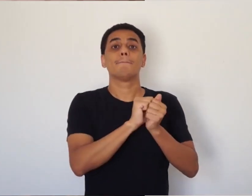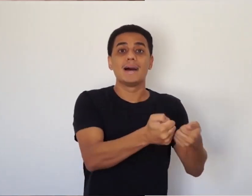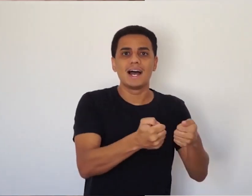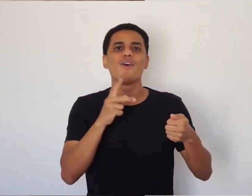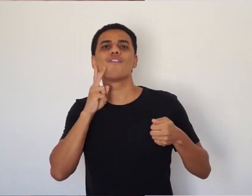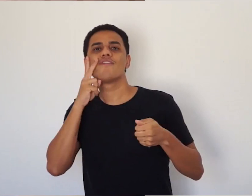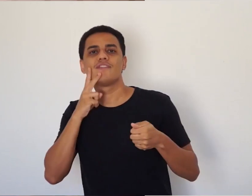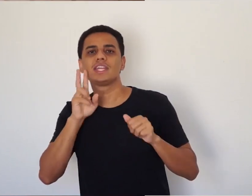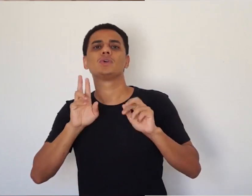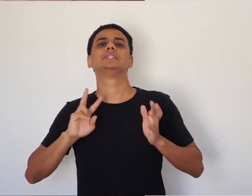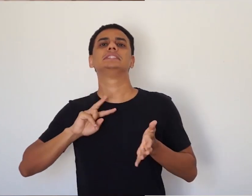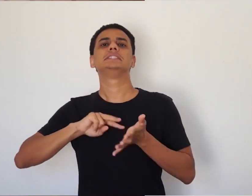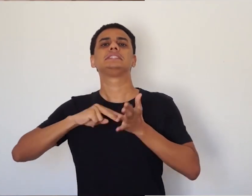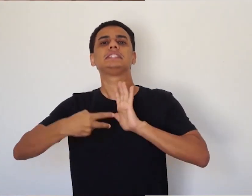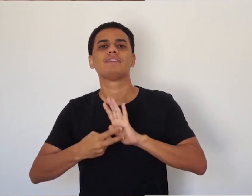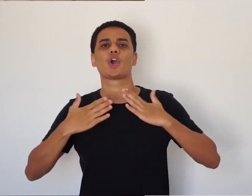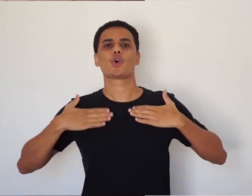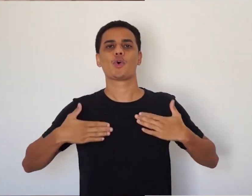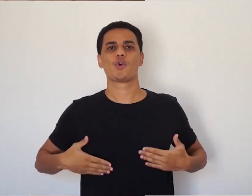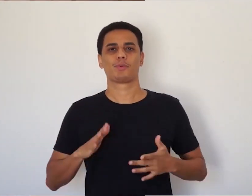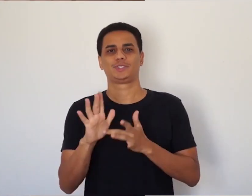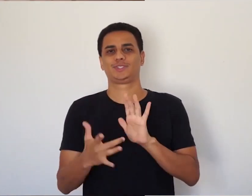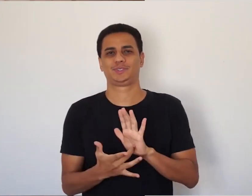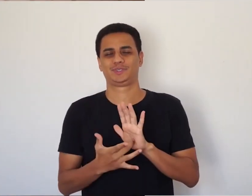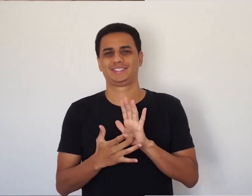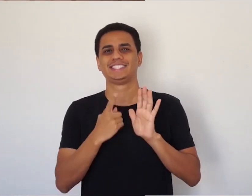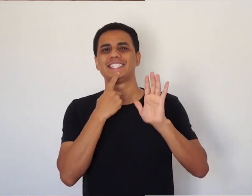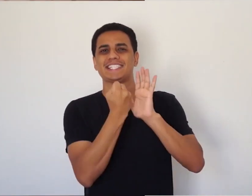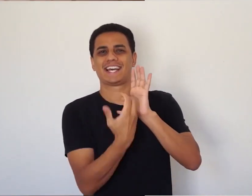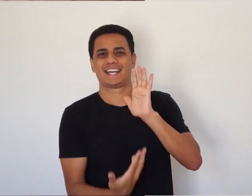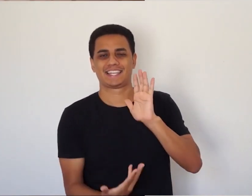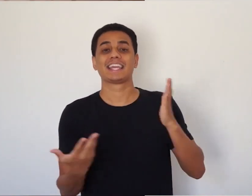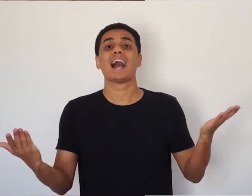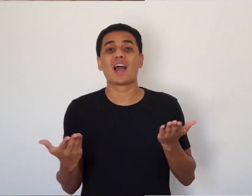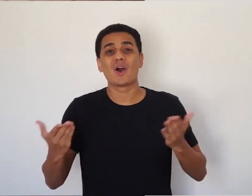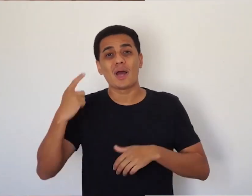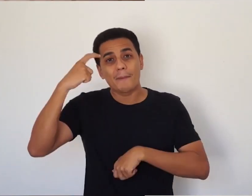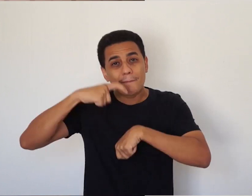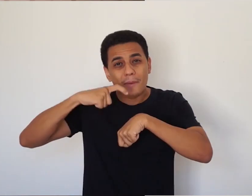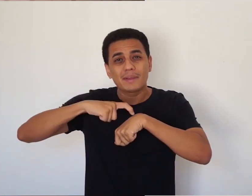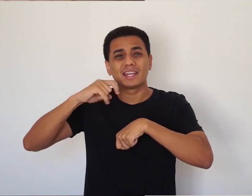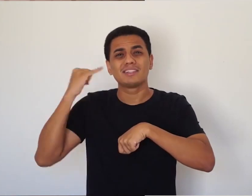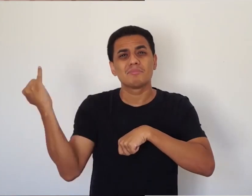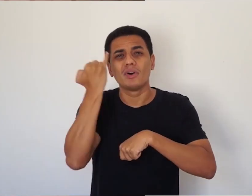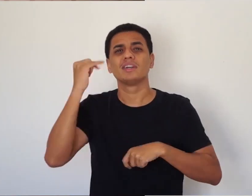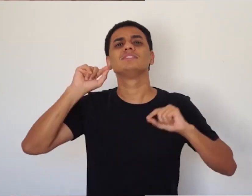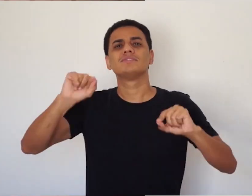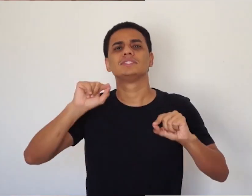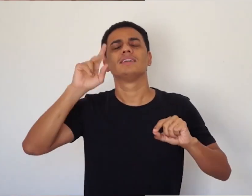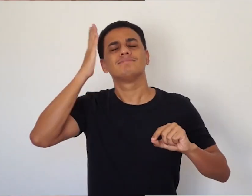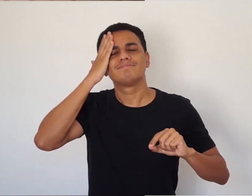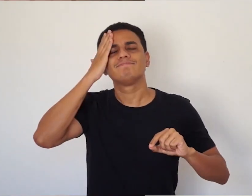e o vinho simbolizam o corpo de Cristo e o sangue que foi derramado. O que é mais importante aqui, nesse momento, é que você